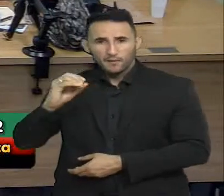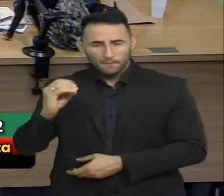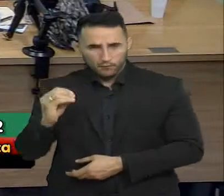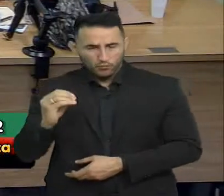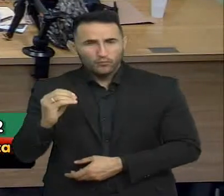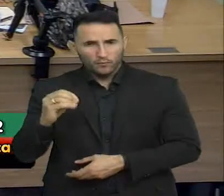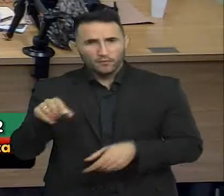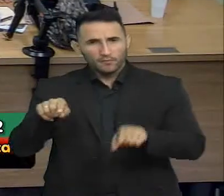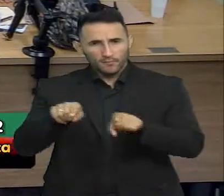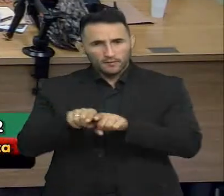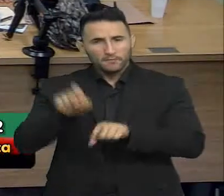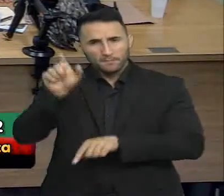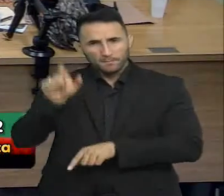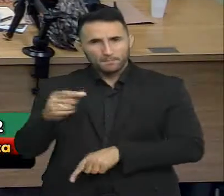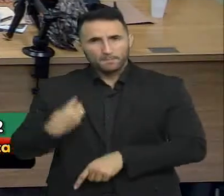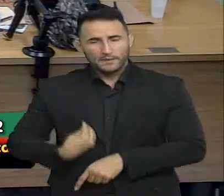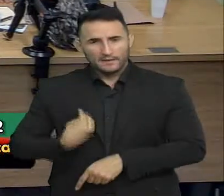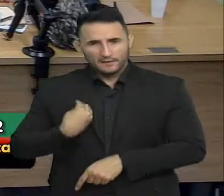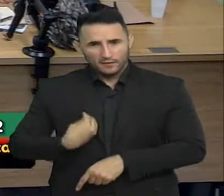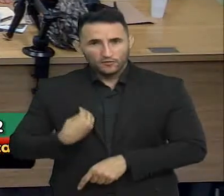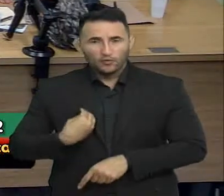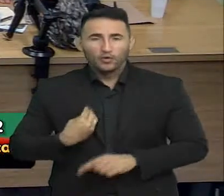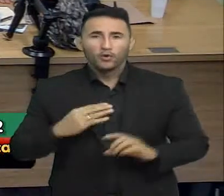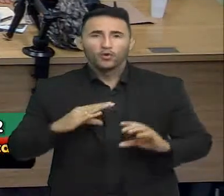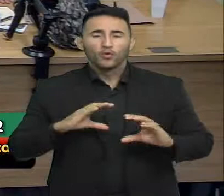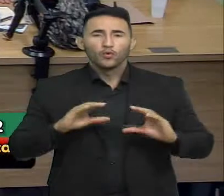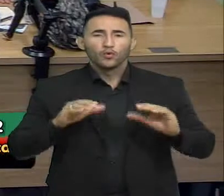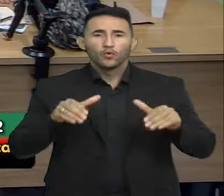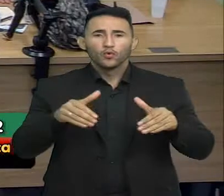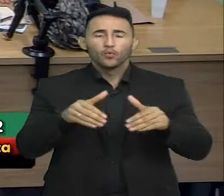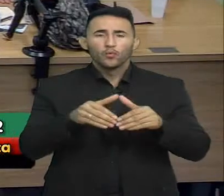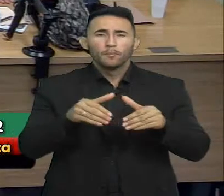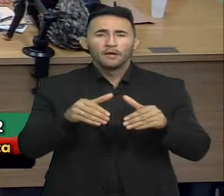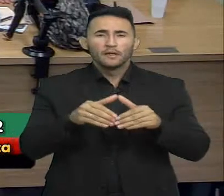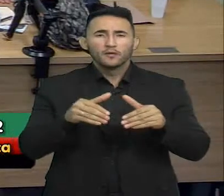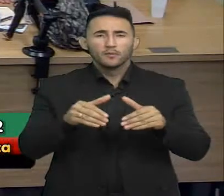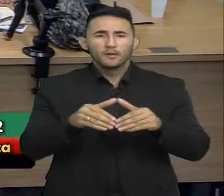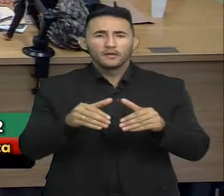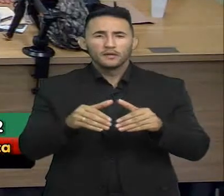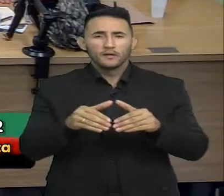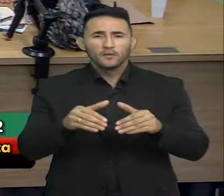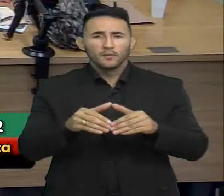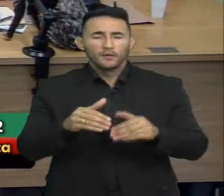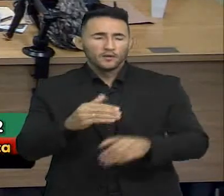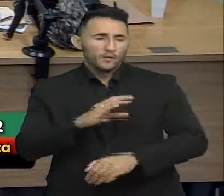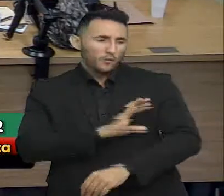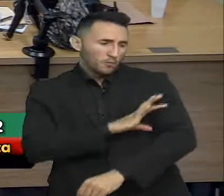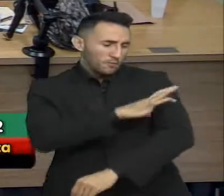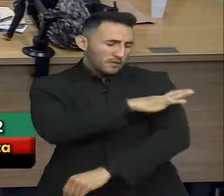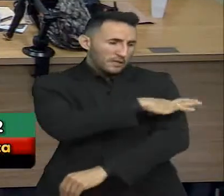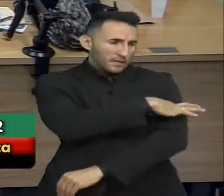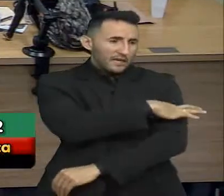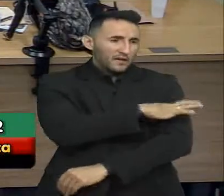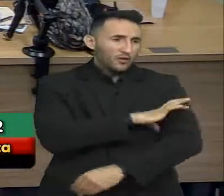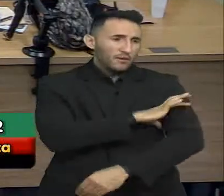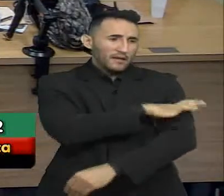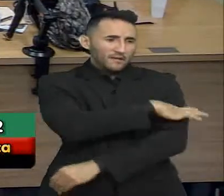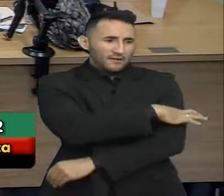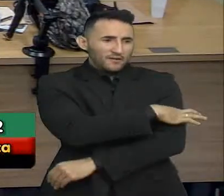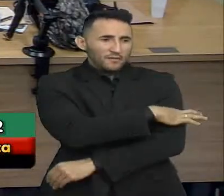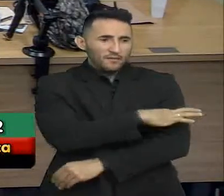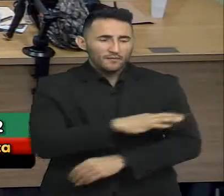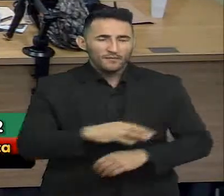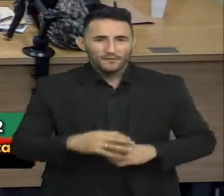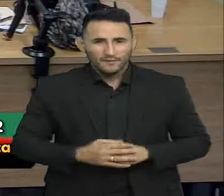Cambone, do Templo de Umbanda, Caboclo Pena Verde, Federação Atuco, Pai